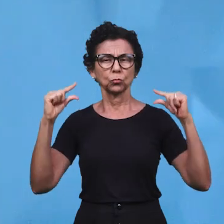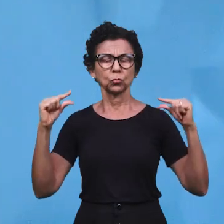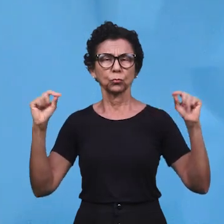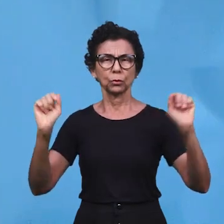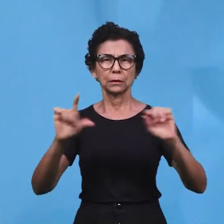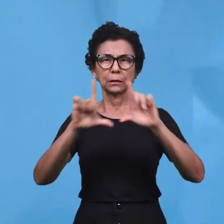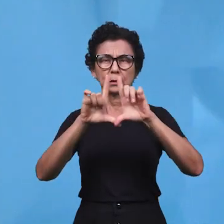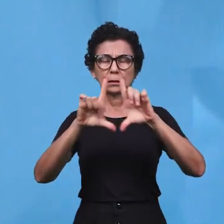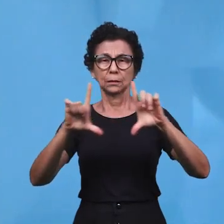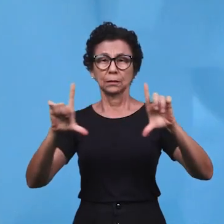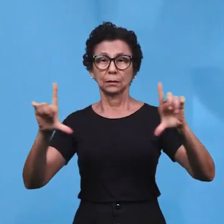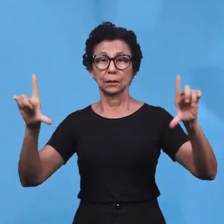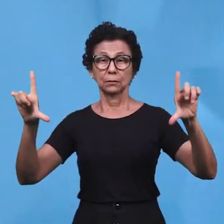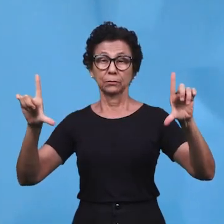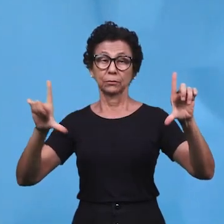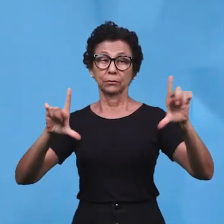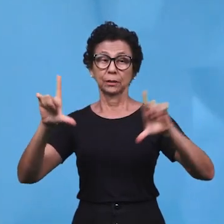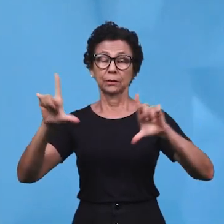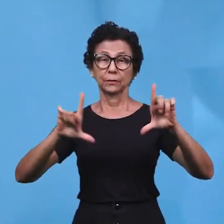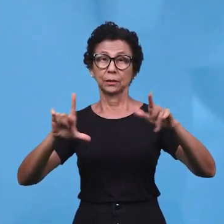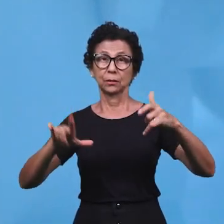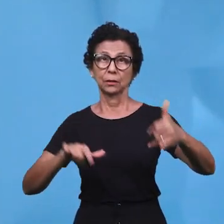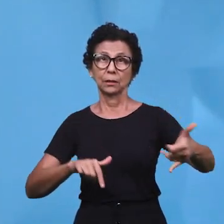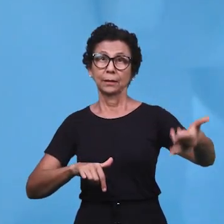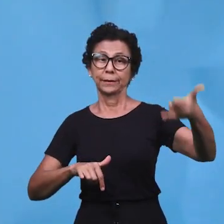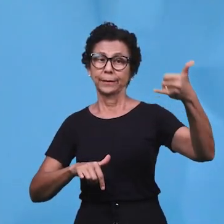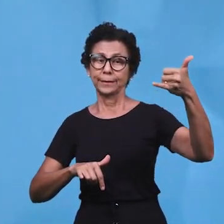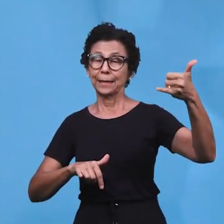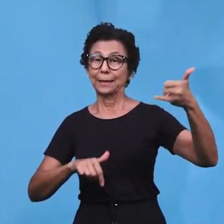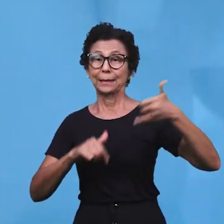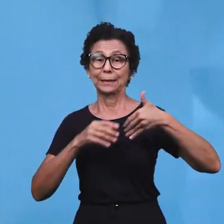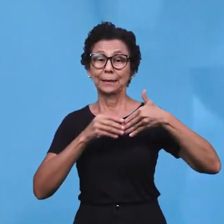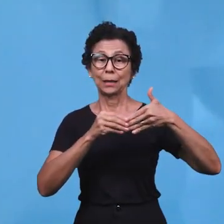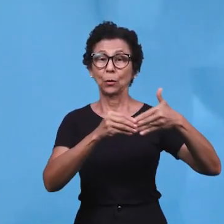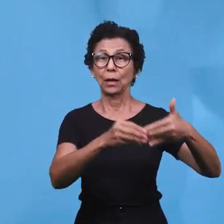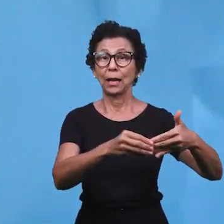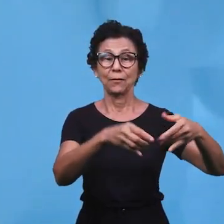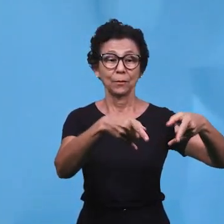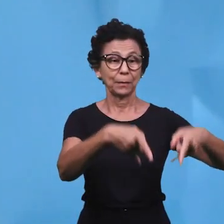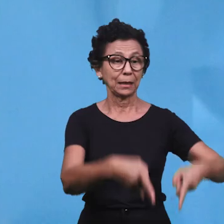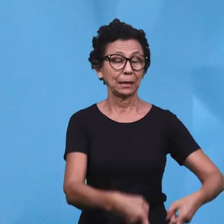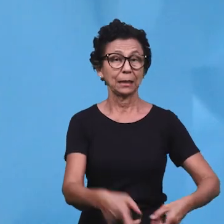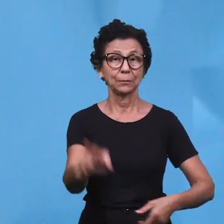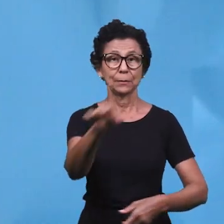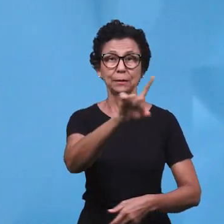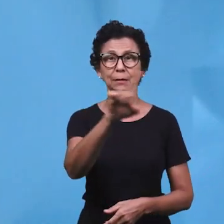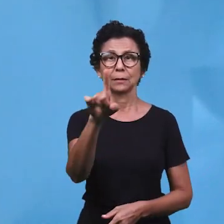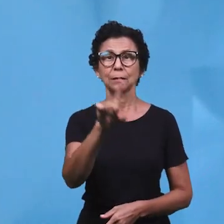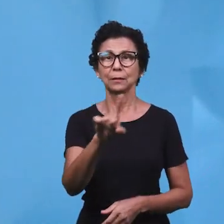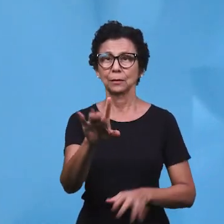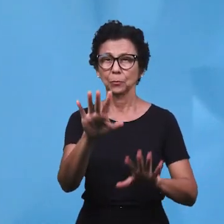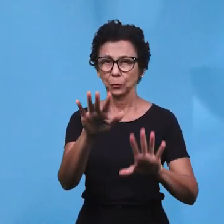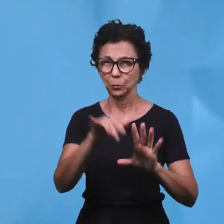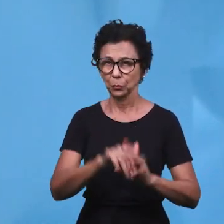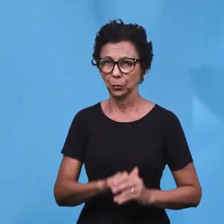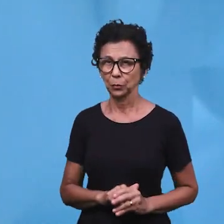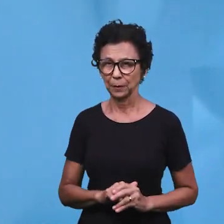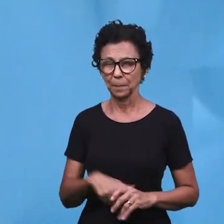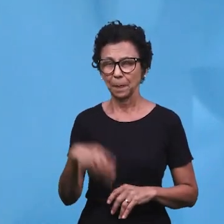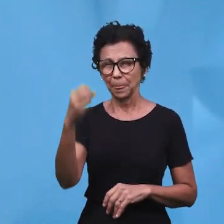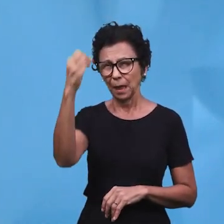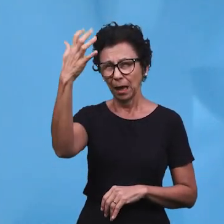que televisão e celular não devem ser levados para a cama. Por que que sim, eu digo isso? O